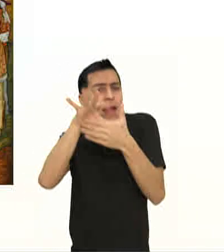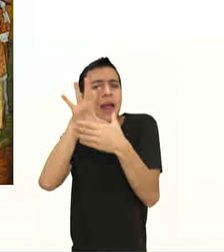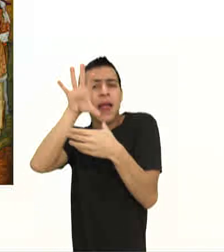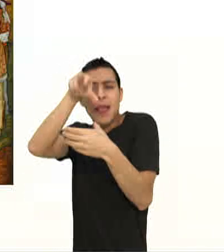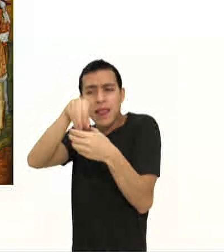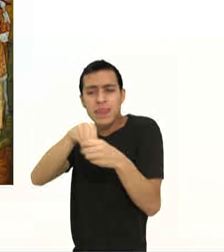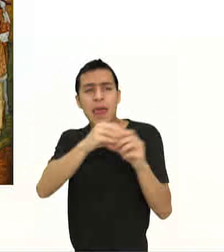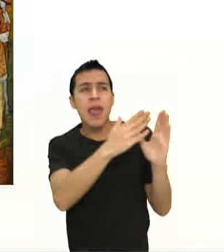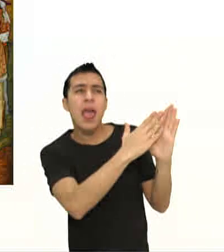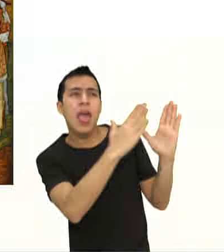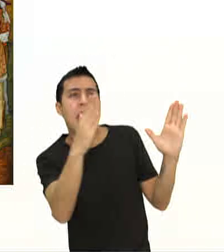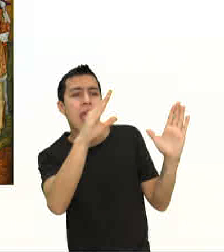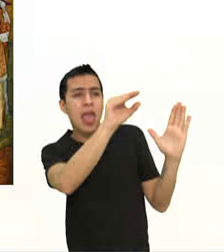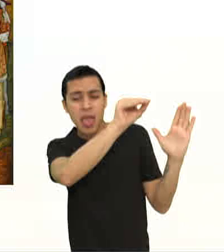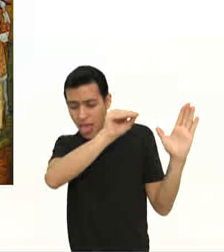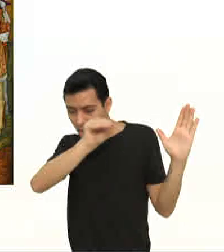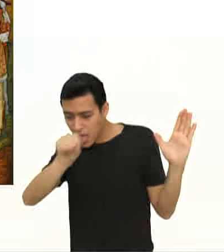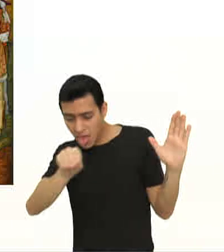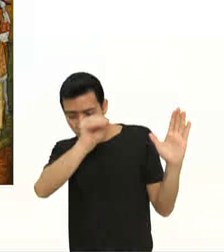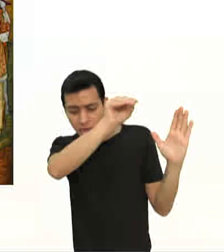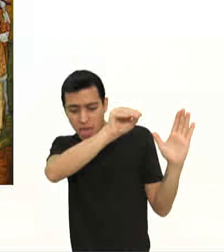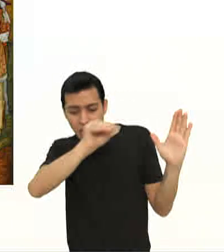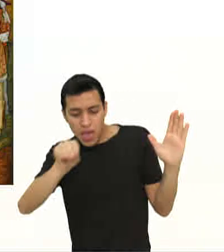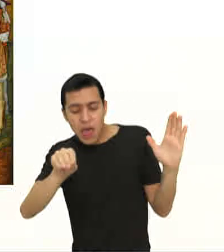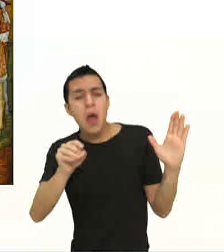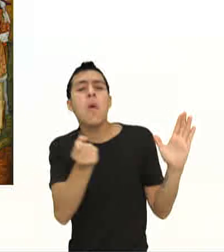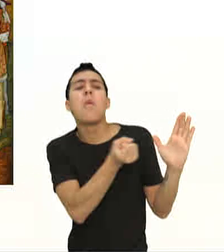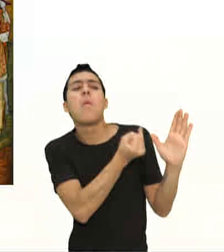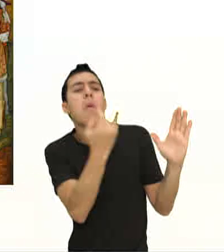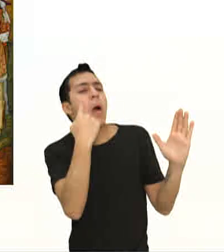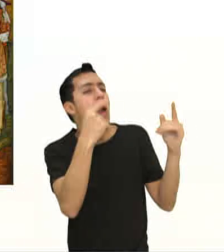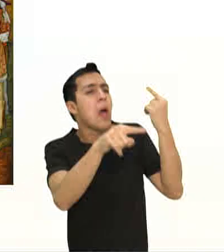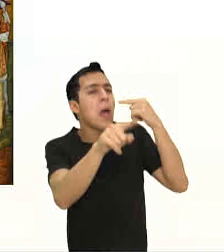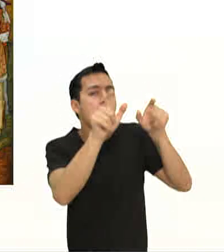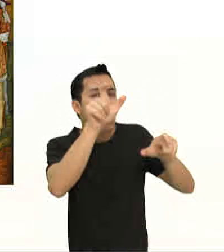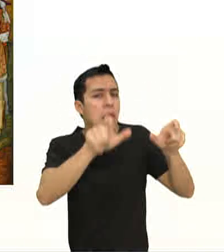nesse trecho do afresco de Juan O'Gorman.